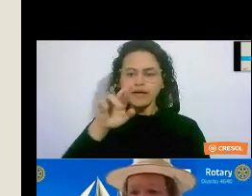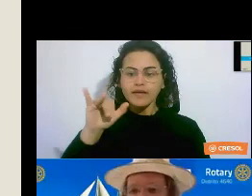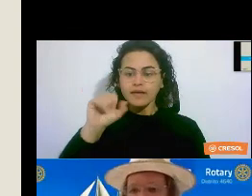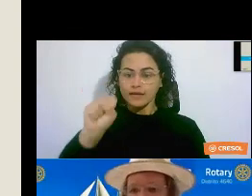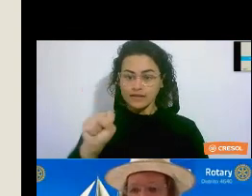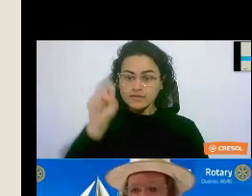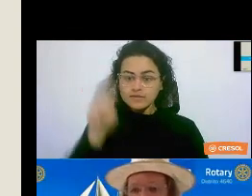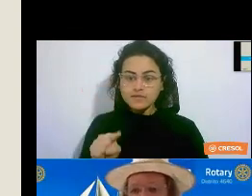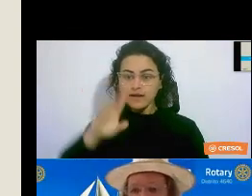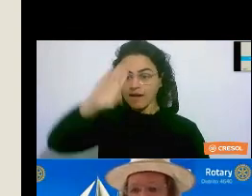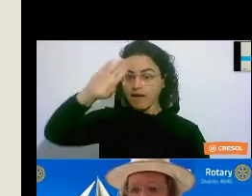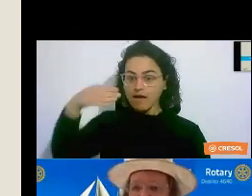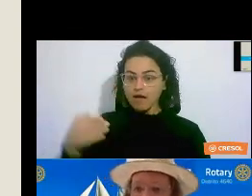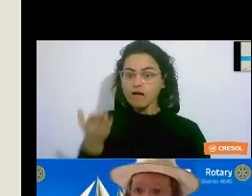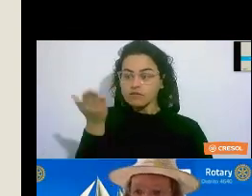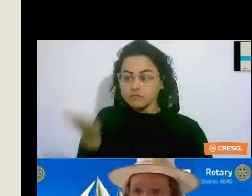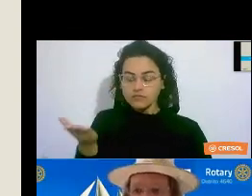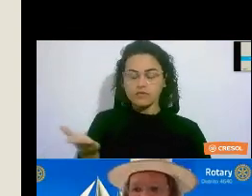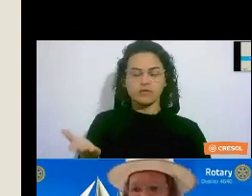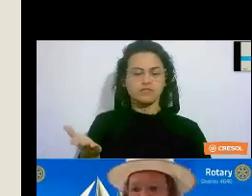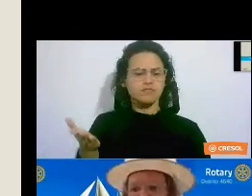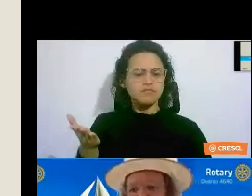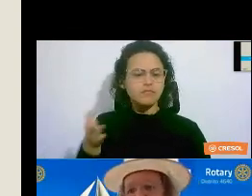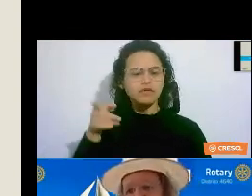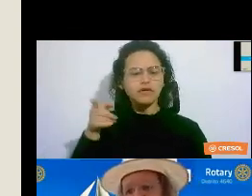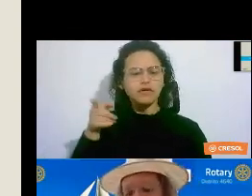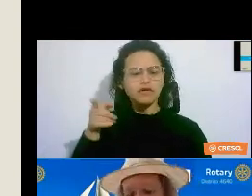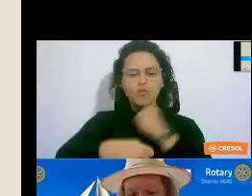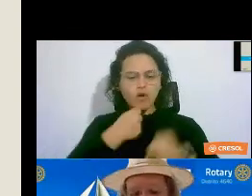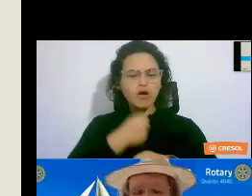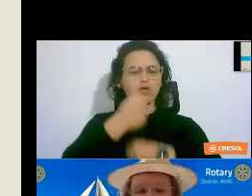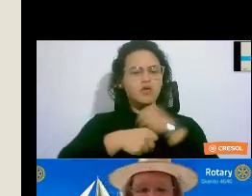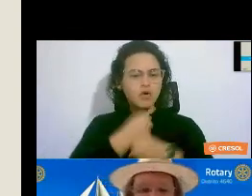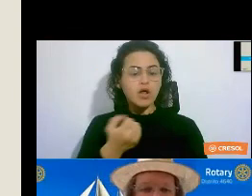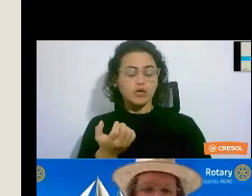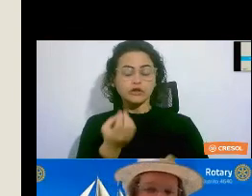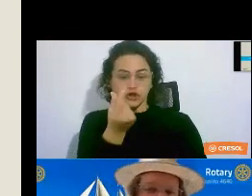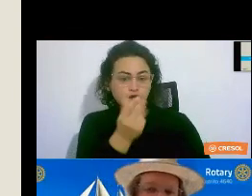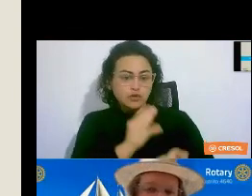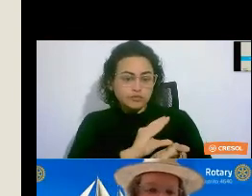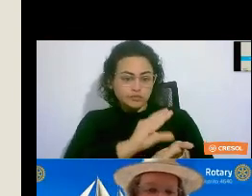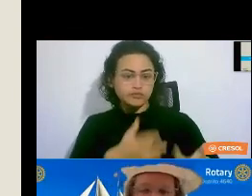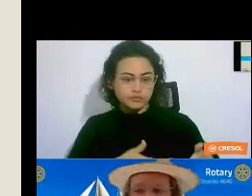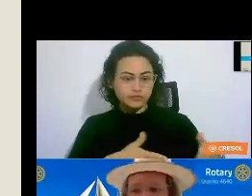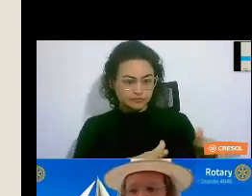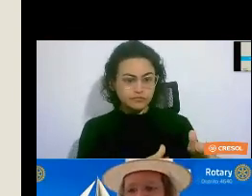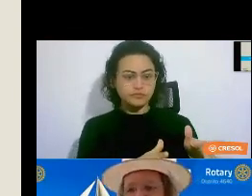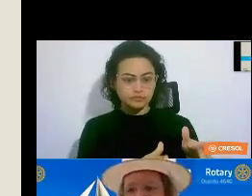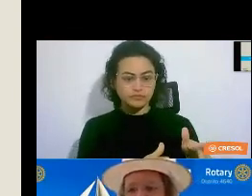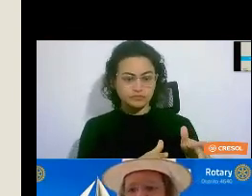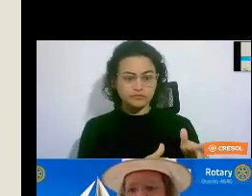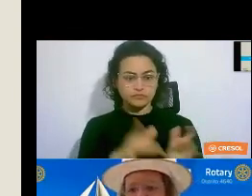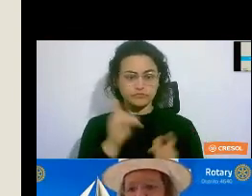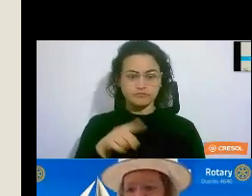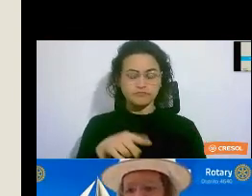doações para a Fundação Rotária. Doações anuais, sejam elas mensais, bimestral, trimestral